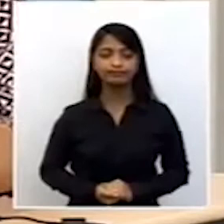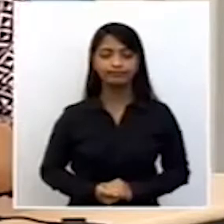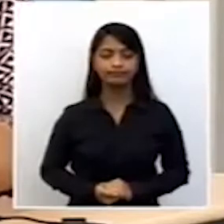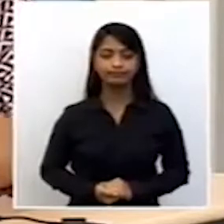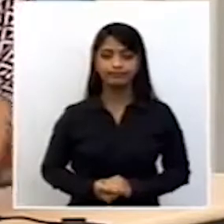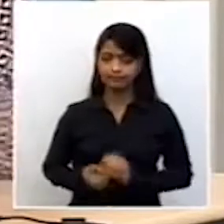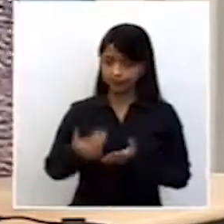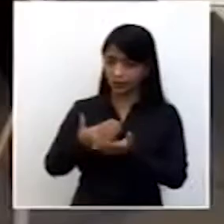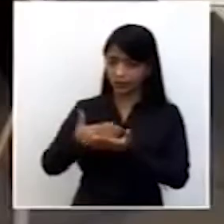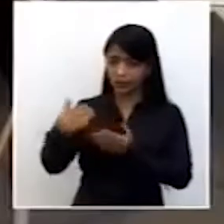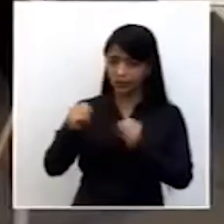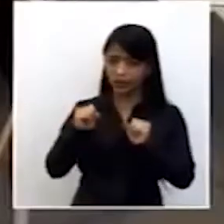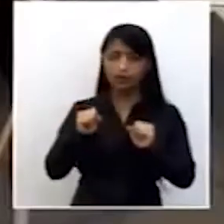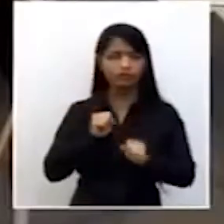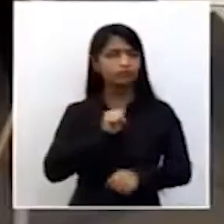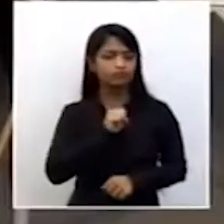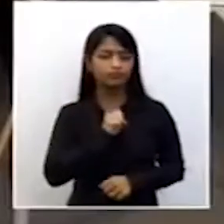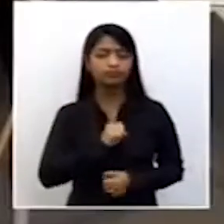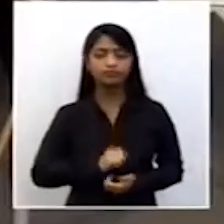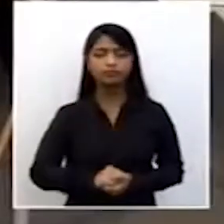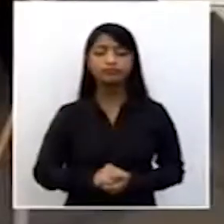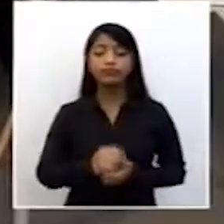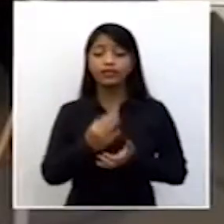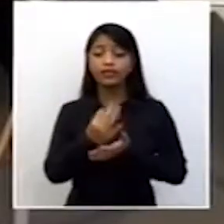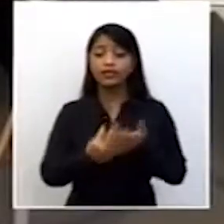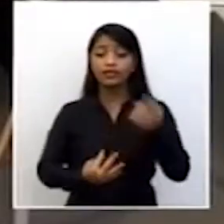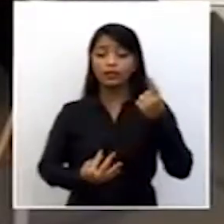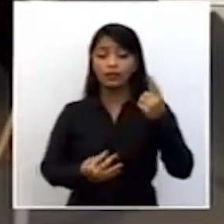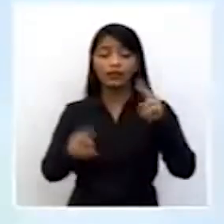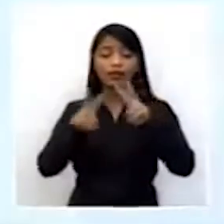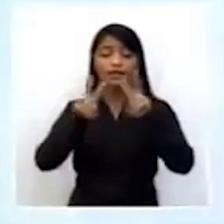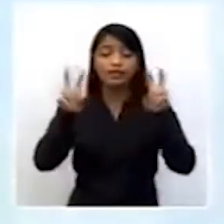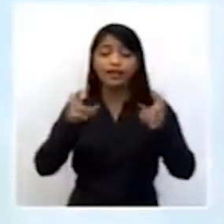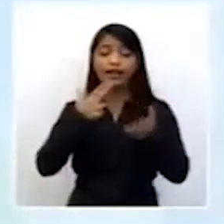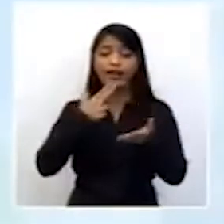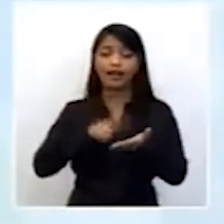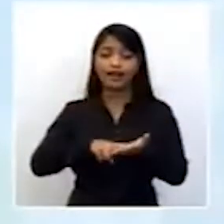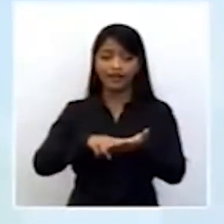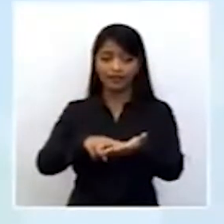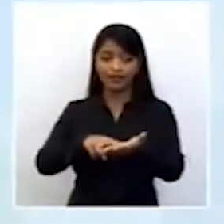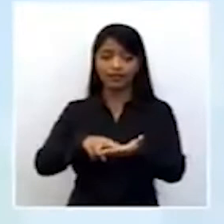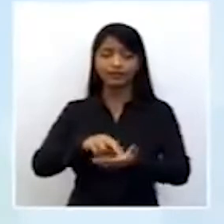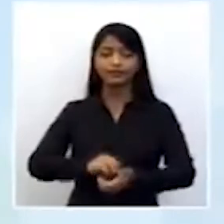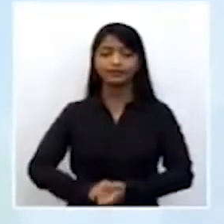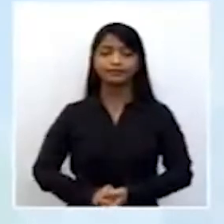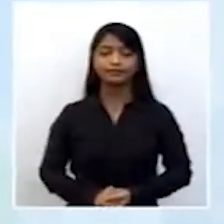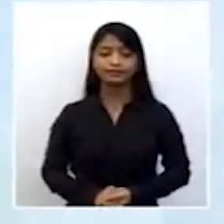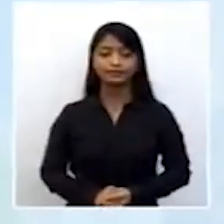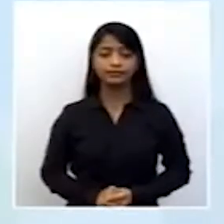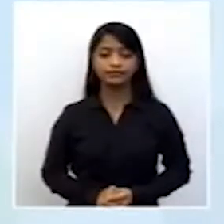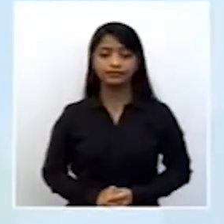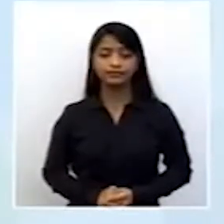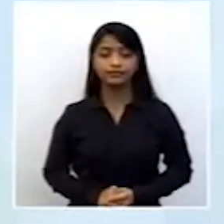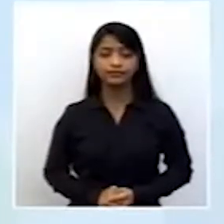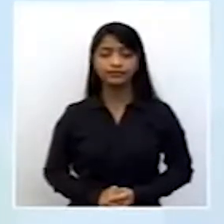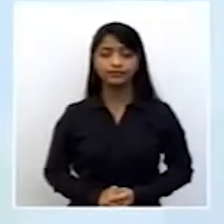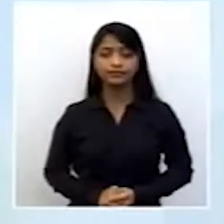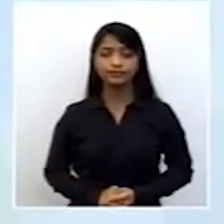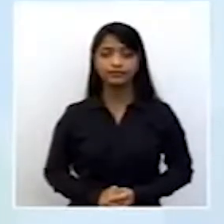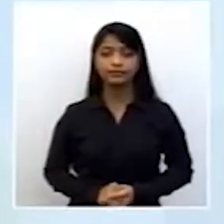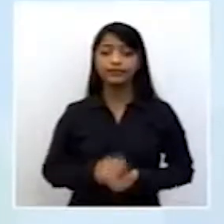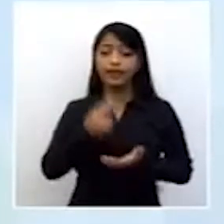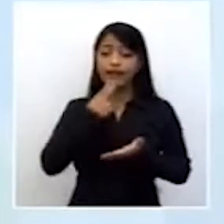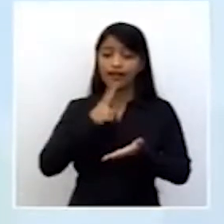Você começa, Dani? Começo. Vamos Texto lá. 1, a carta. Deixa o texto para eles, né? Melhor, né? Na tela.